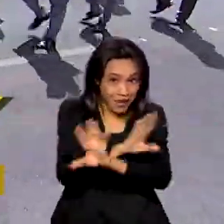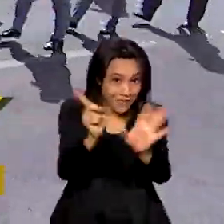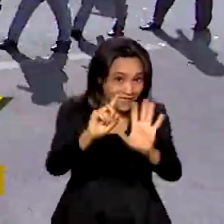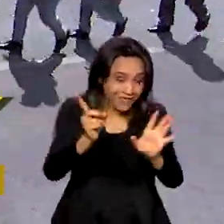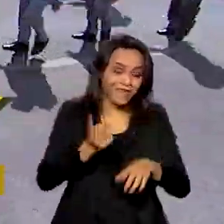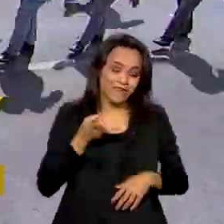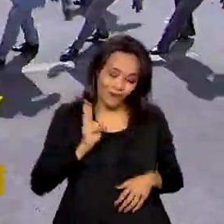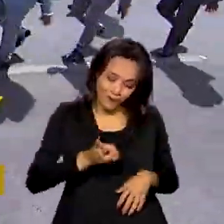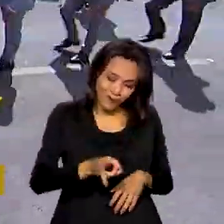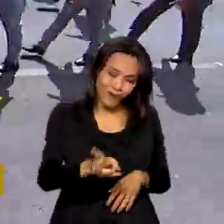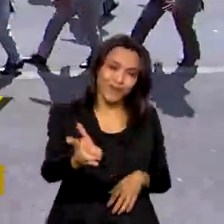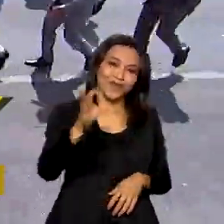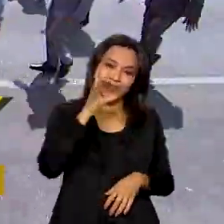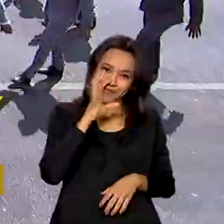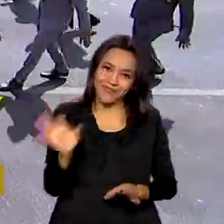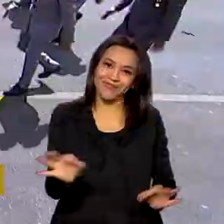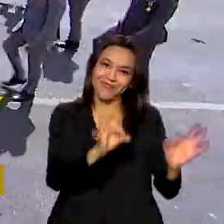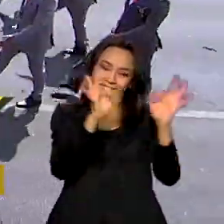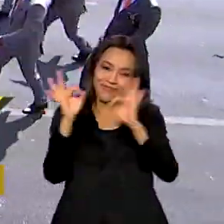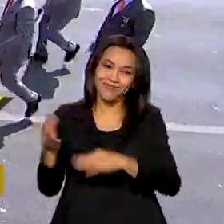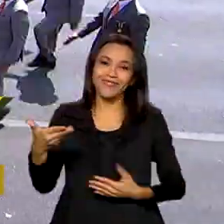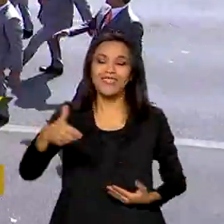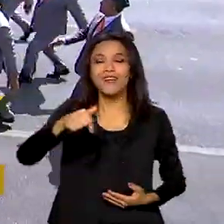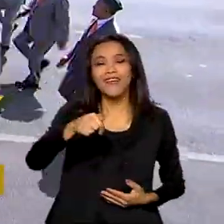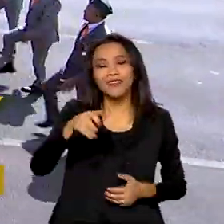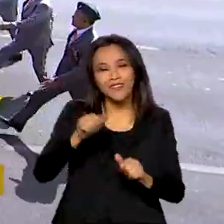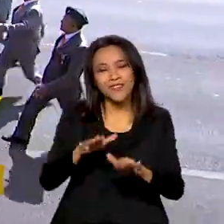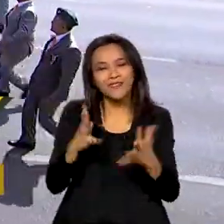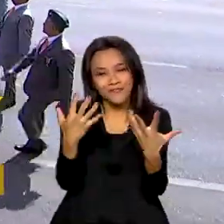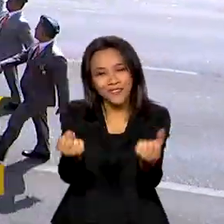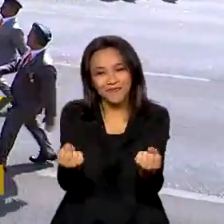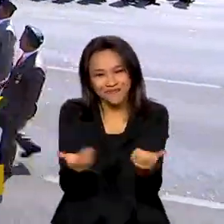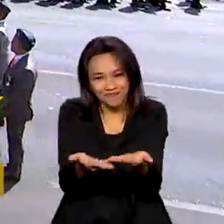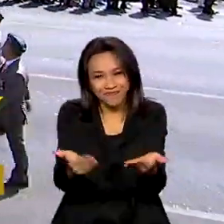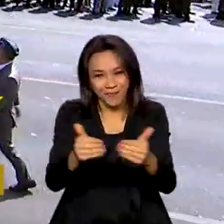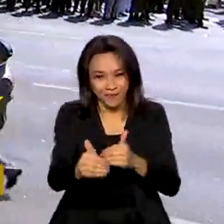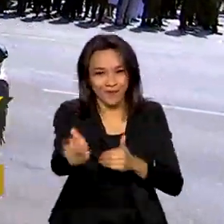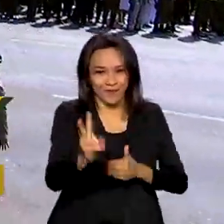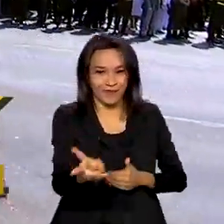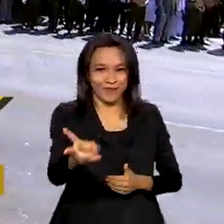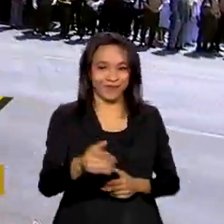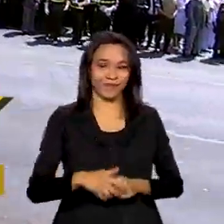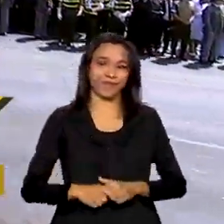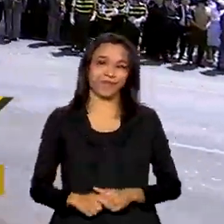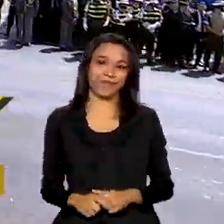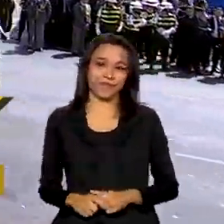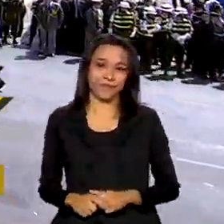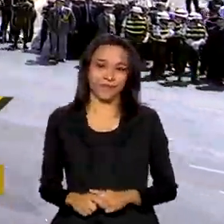desfile cívico-militar aqui do 7 de setembro. Vamos acompanhar mais um pouquinho. Carlos Serafim Silva.